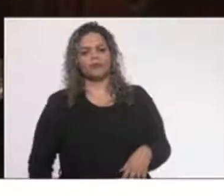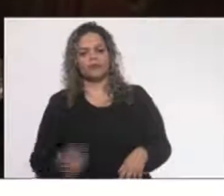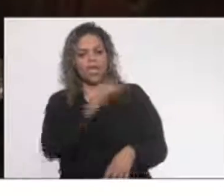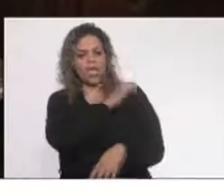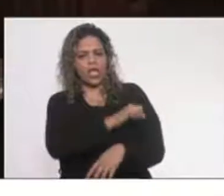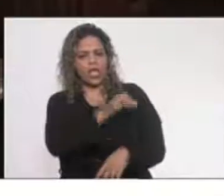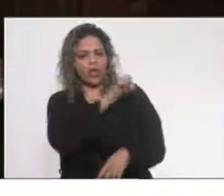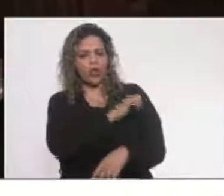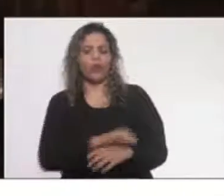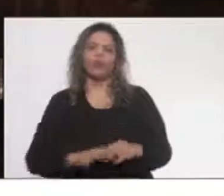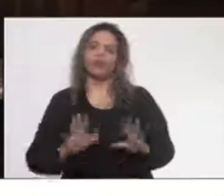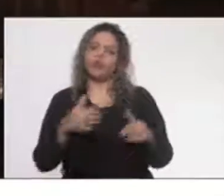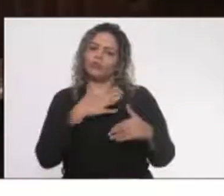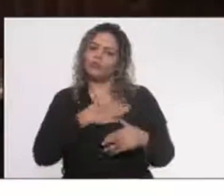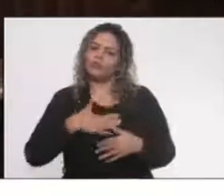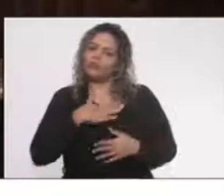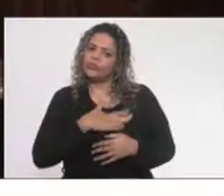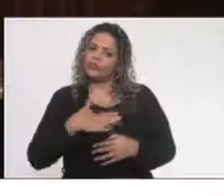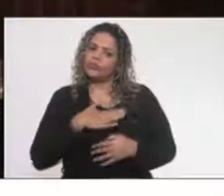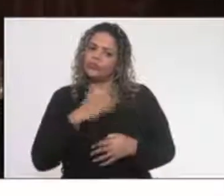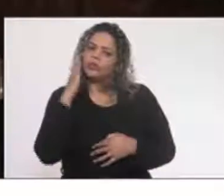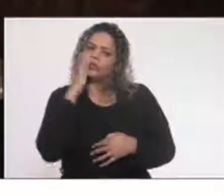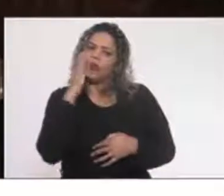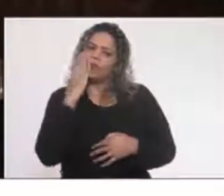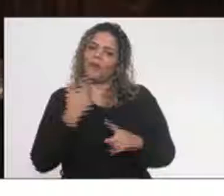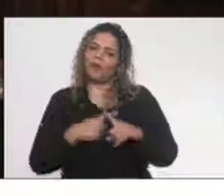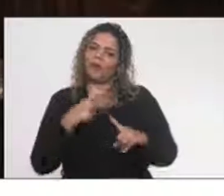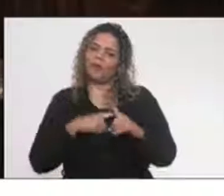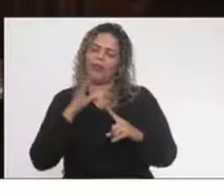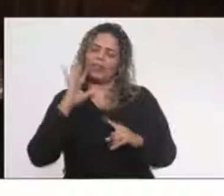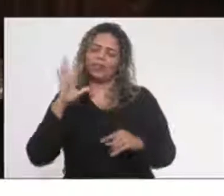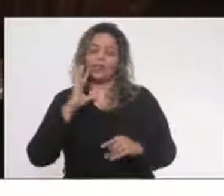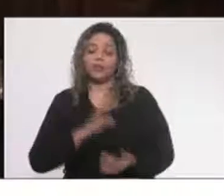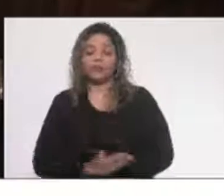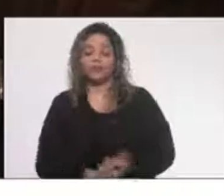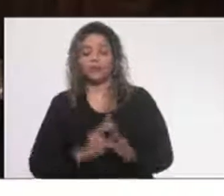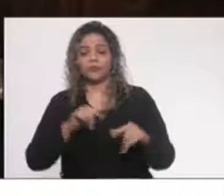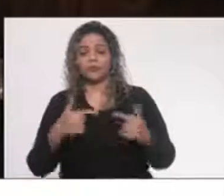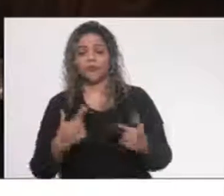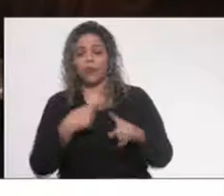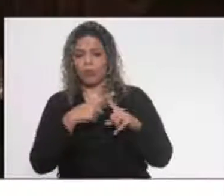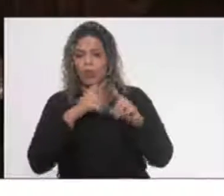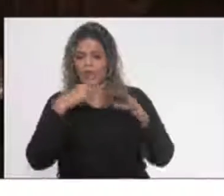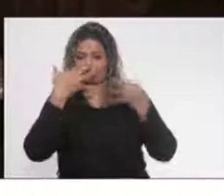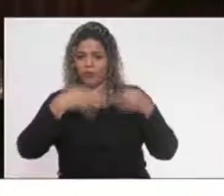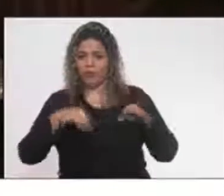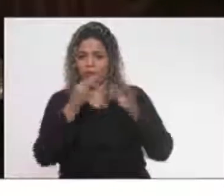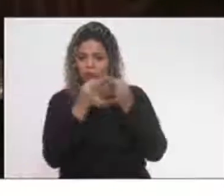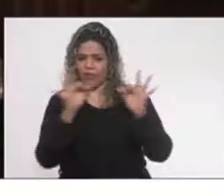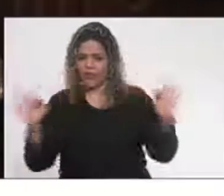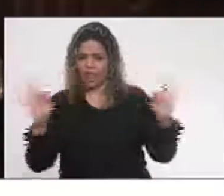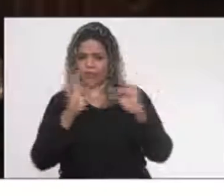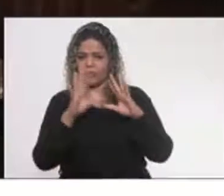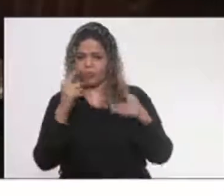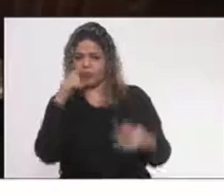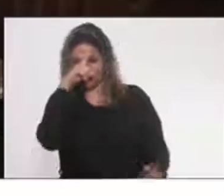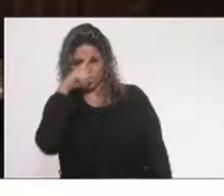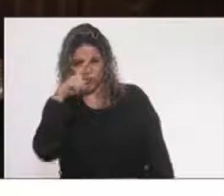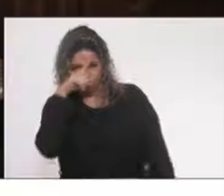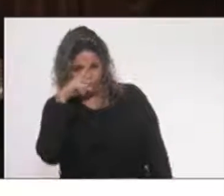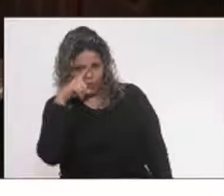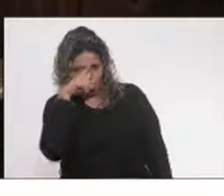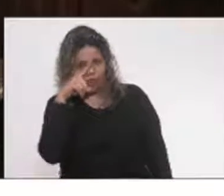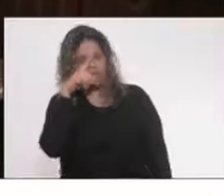ataque, senhor presidente, eu gostaria de saber o porquê. Afinal de contas, ele afirmou uma frase muito